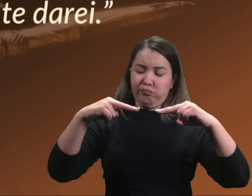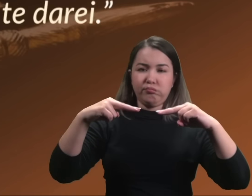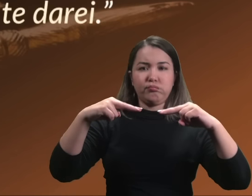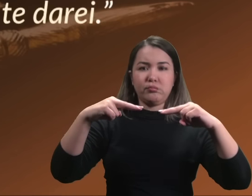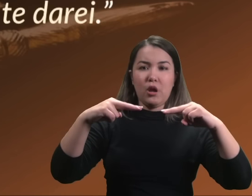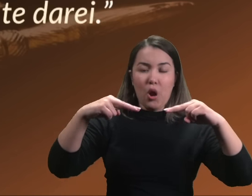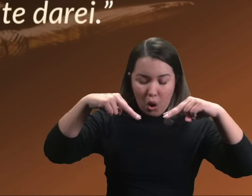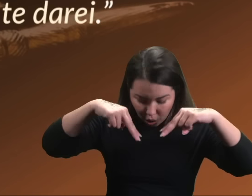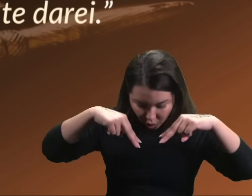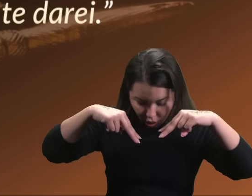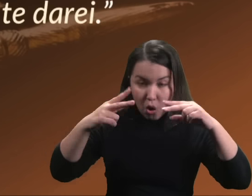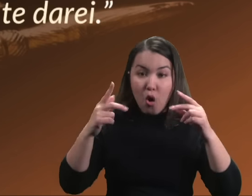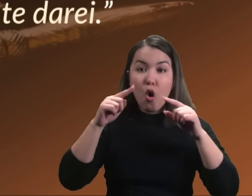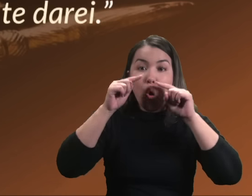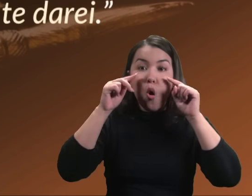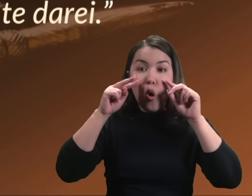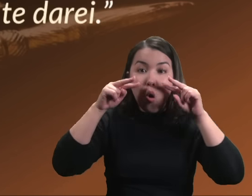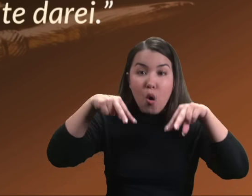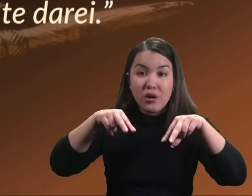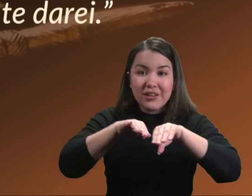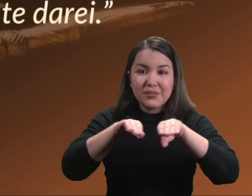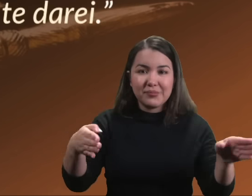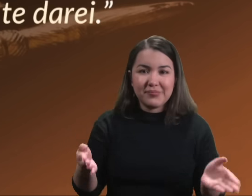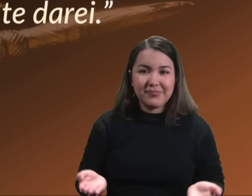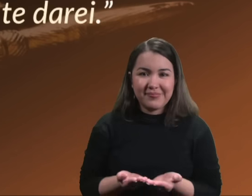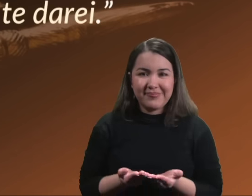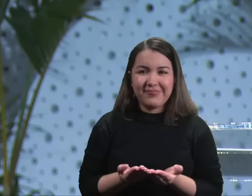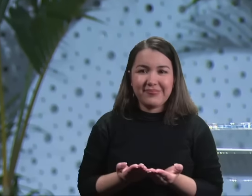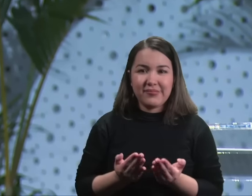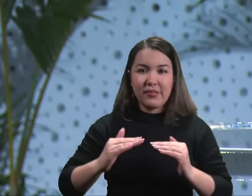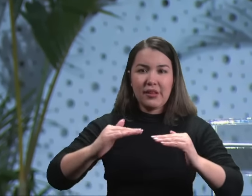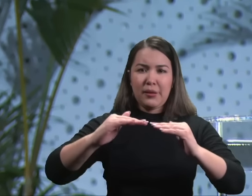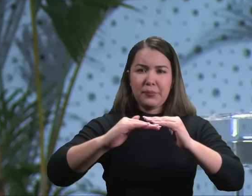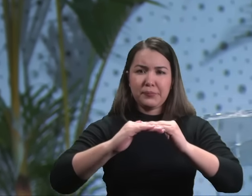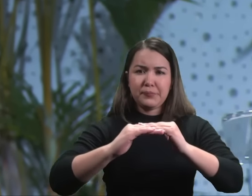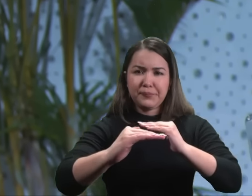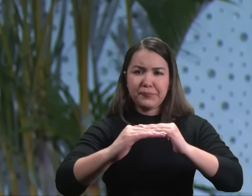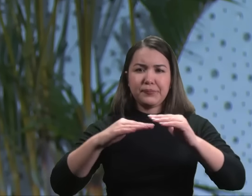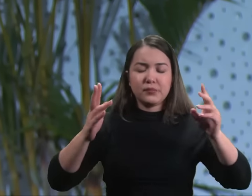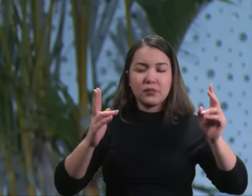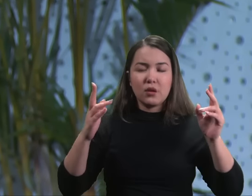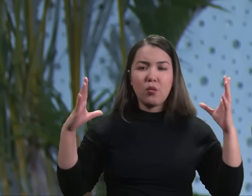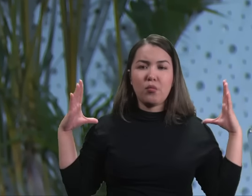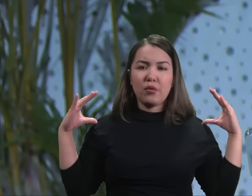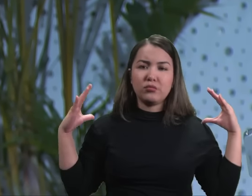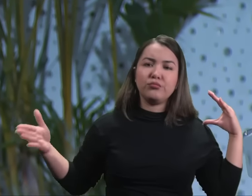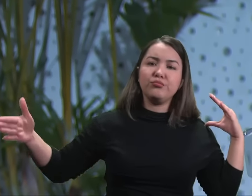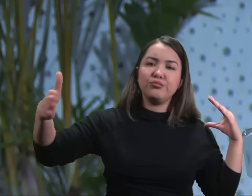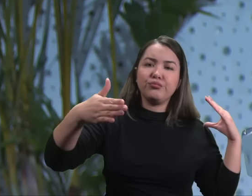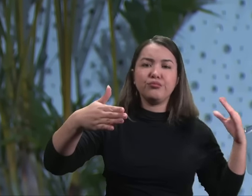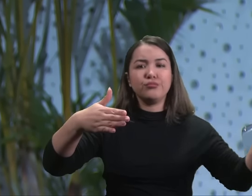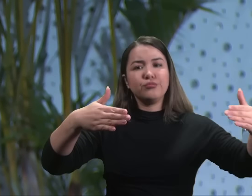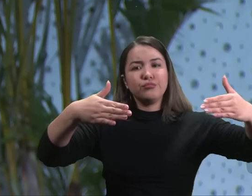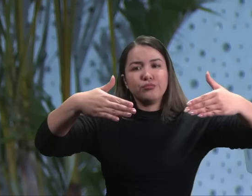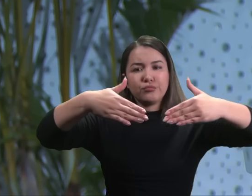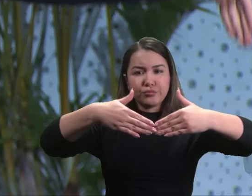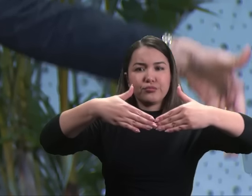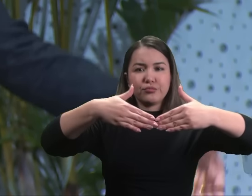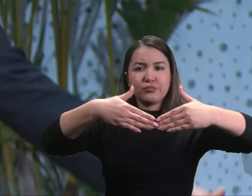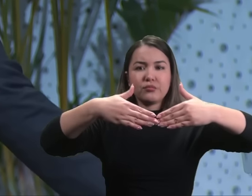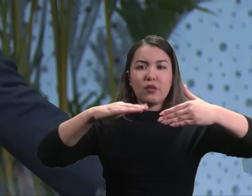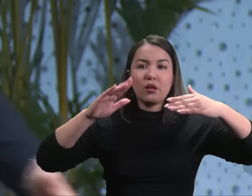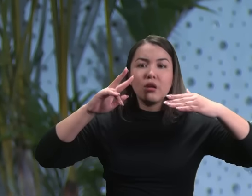propiciatório Ou seja propiciatório a tampa um anjo de cada lado as asas de um ou tocando o outro e a